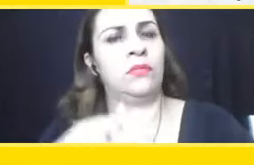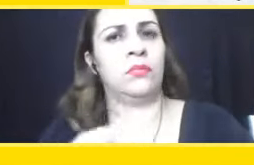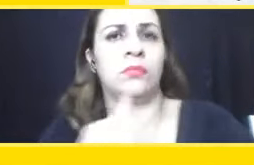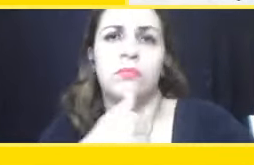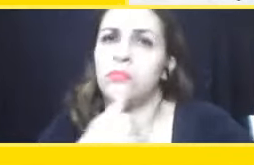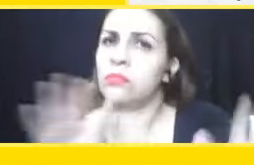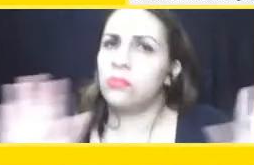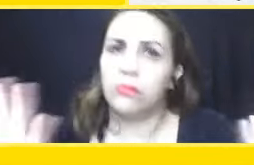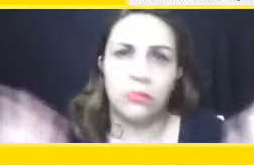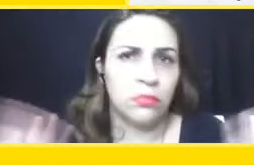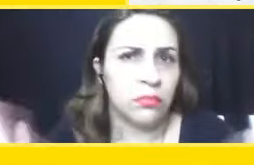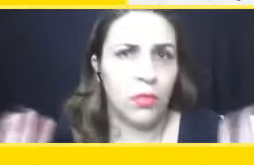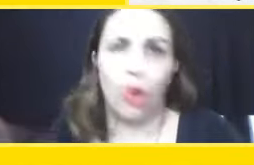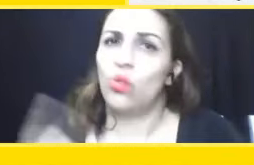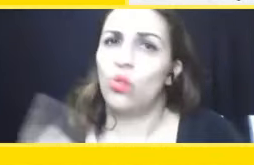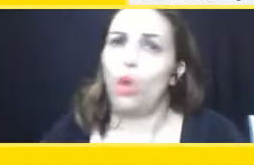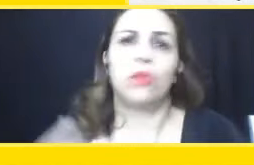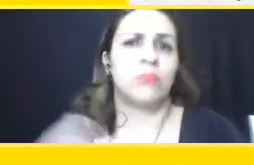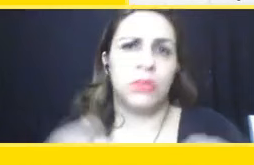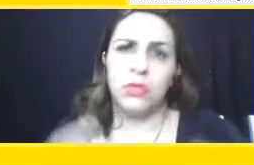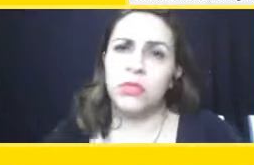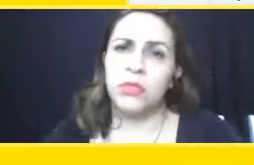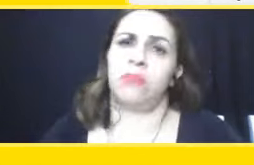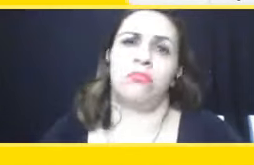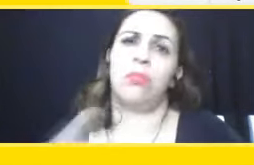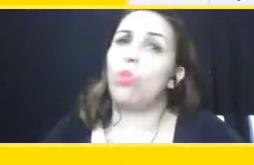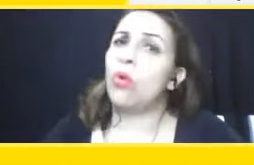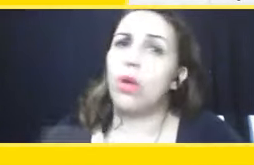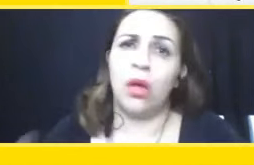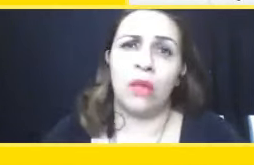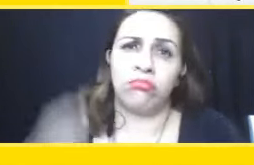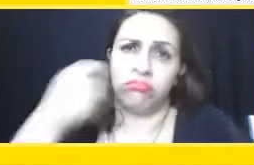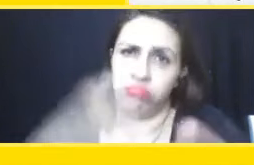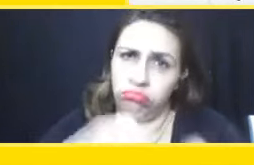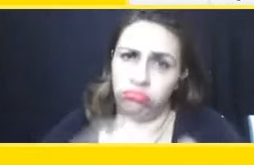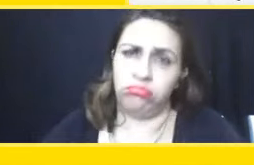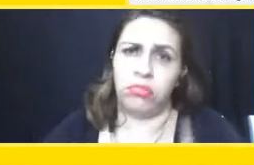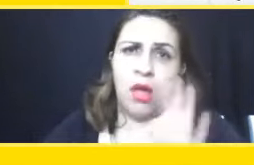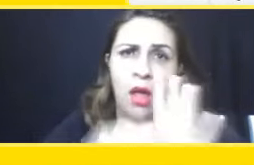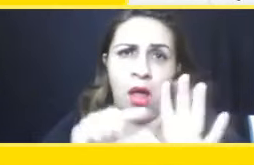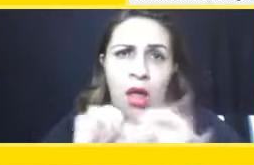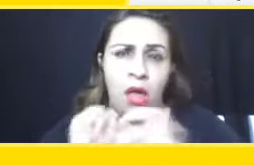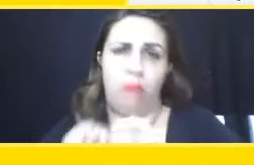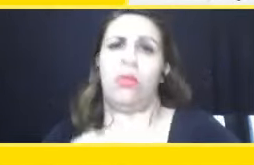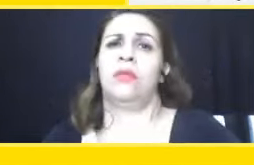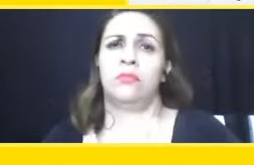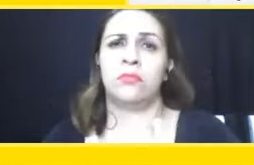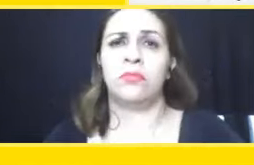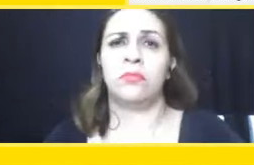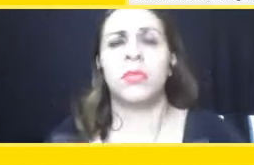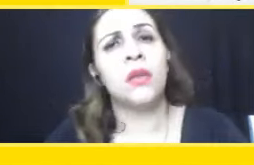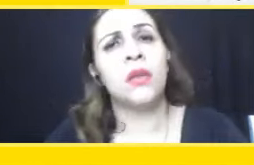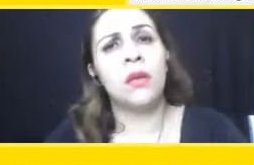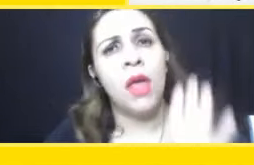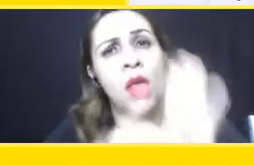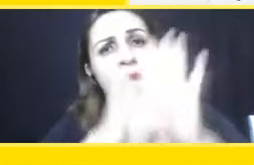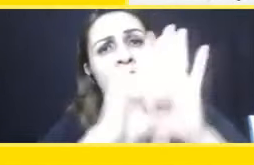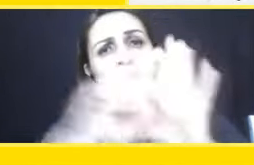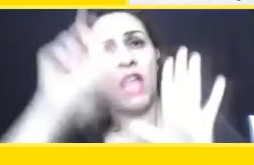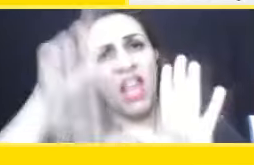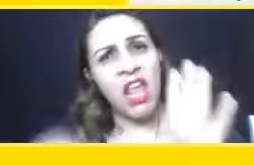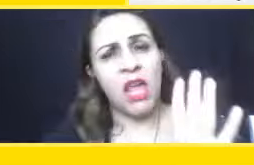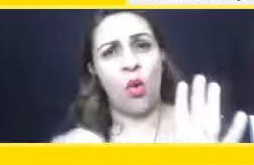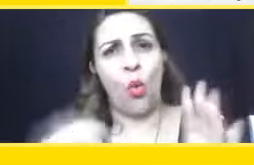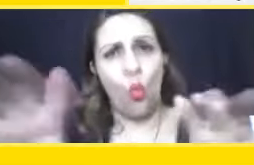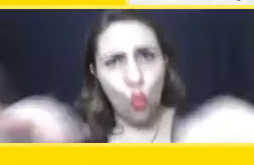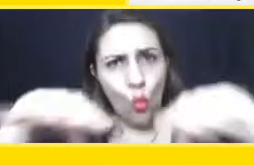infelizmente, nós tivemos que fazer isso por causa de uma imposição dessa emenda constitucional e por causa de uma leniência do Congresso Nacional, que